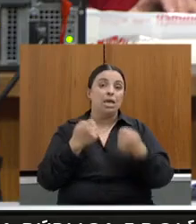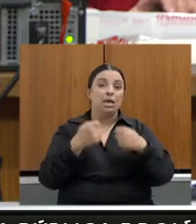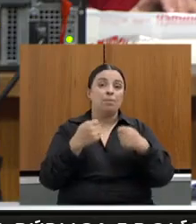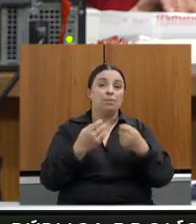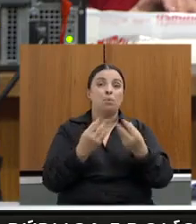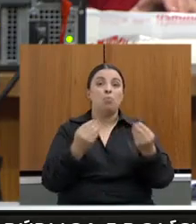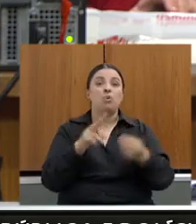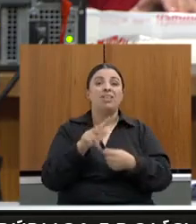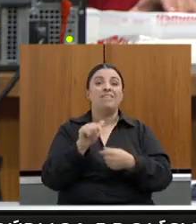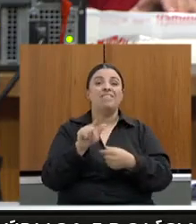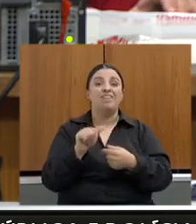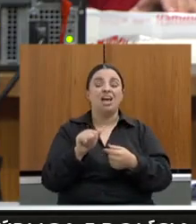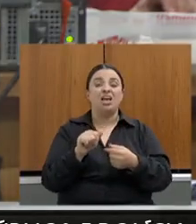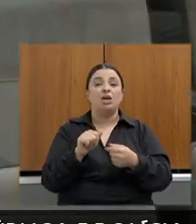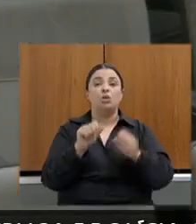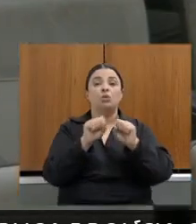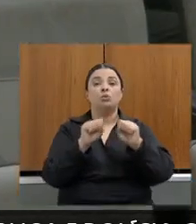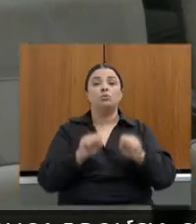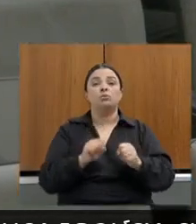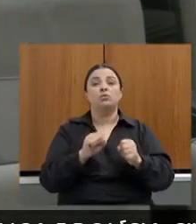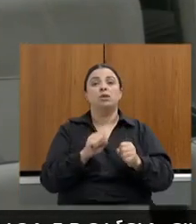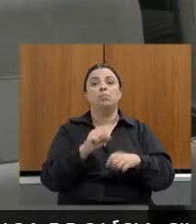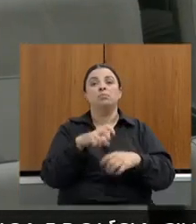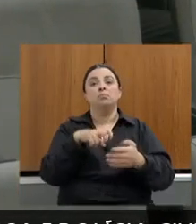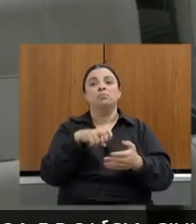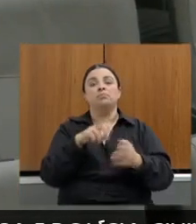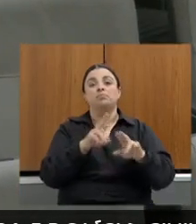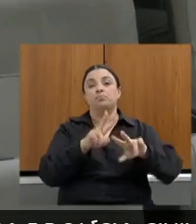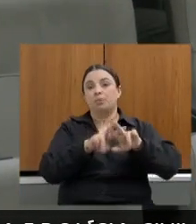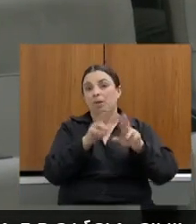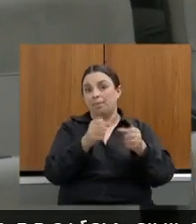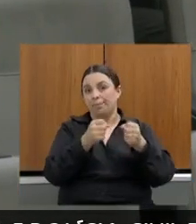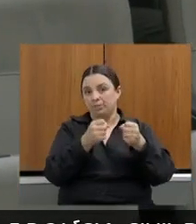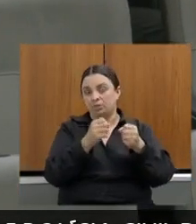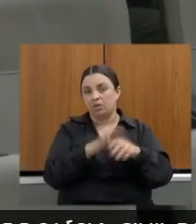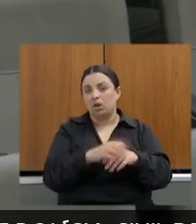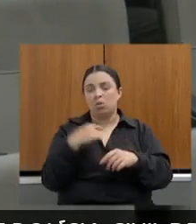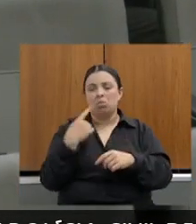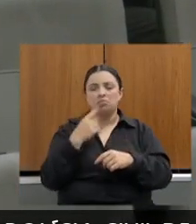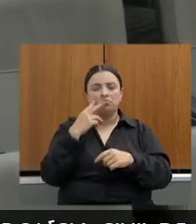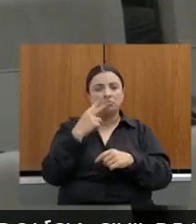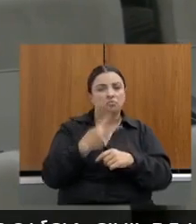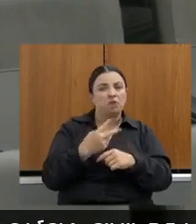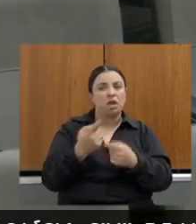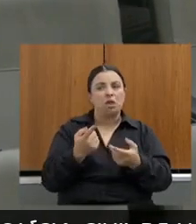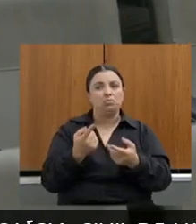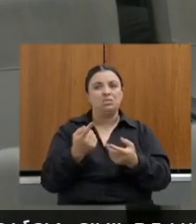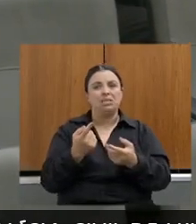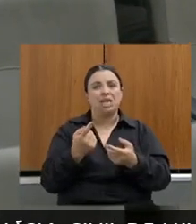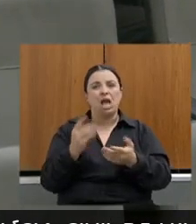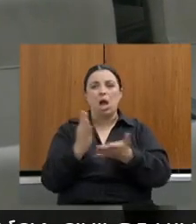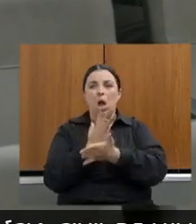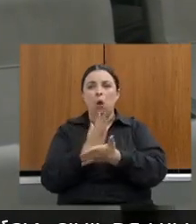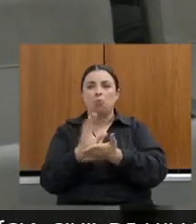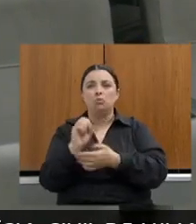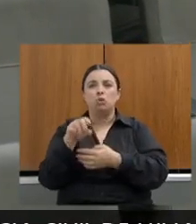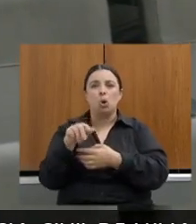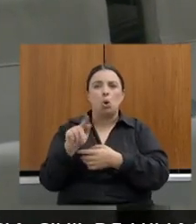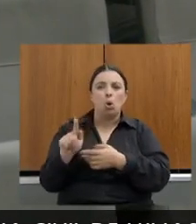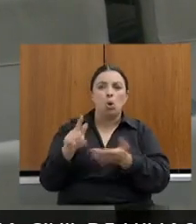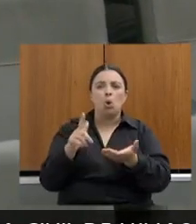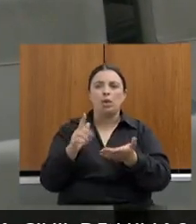vagas no sistema prisional muitas mesmo nós nós percebemos pessoal de algumas ONGs e algumas entidades